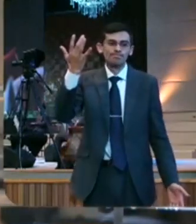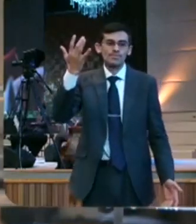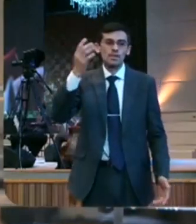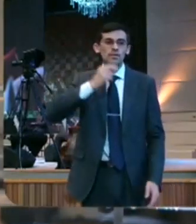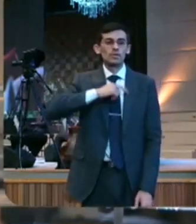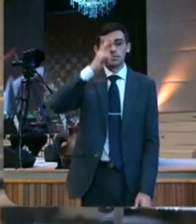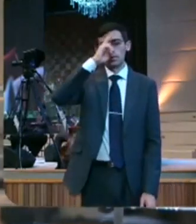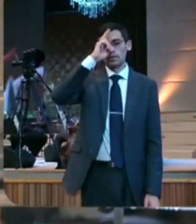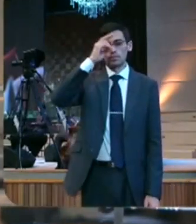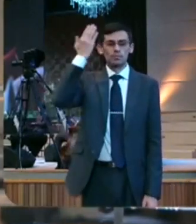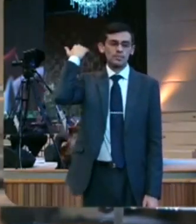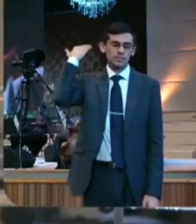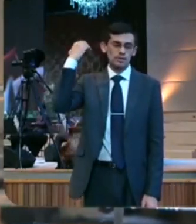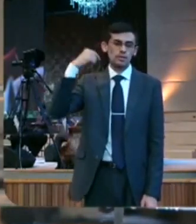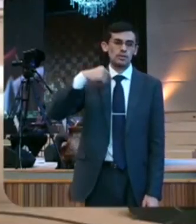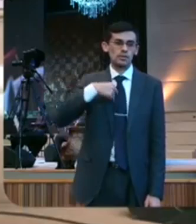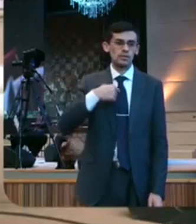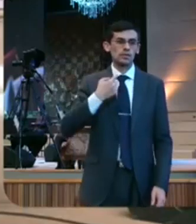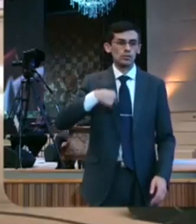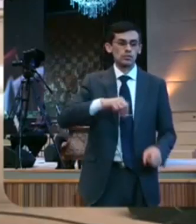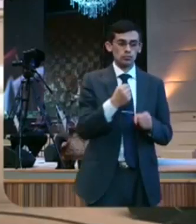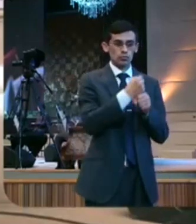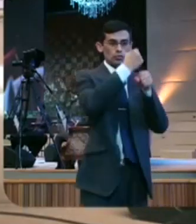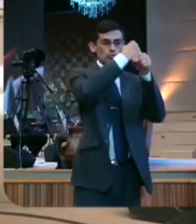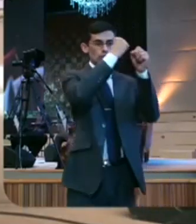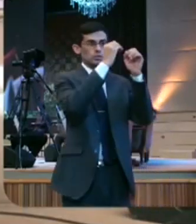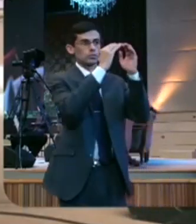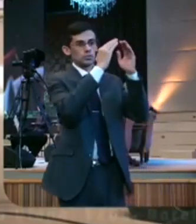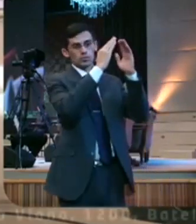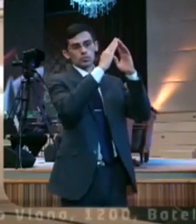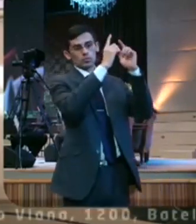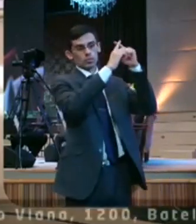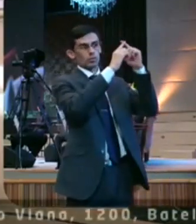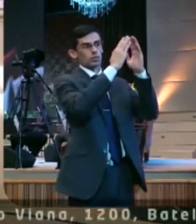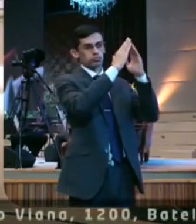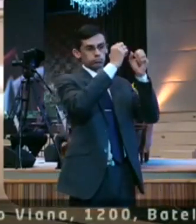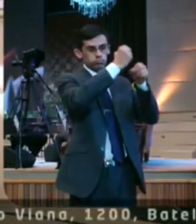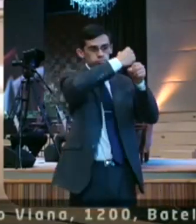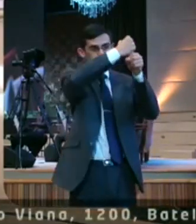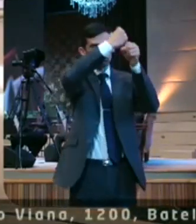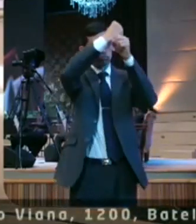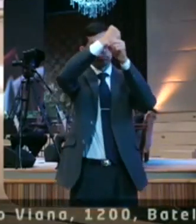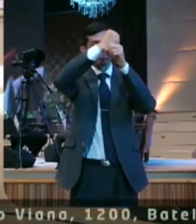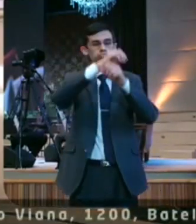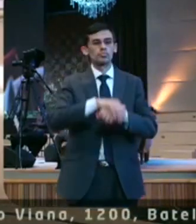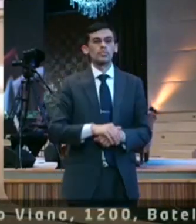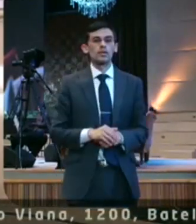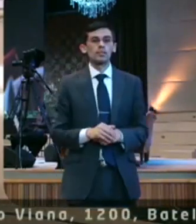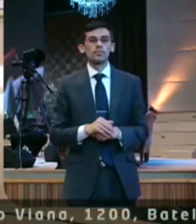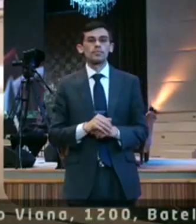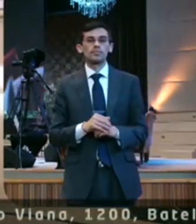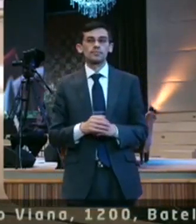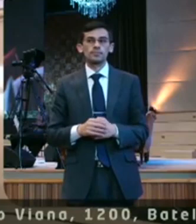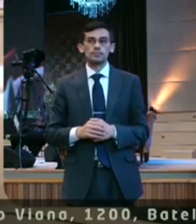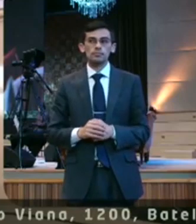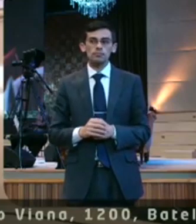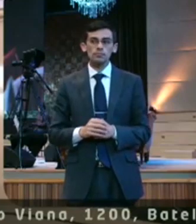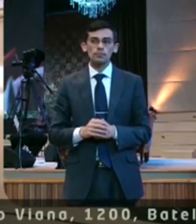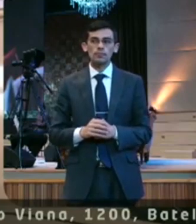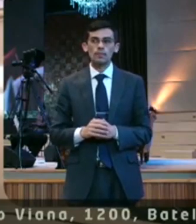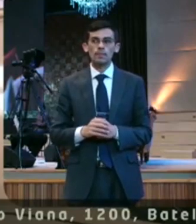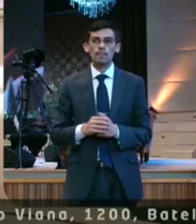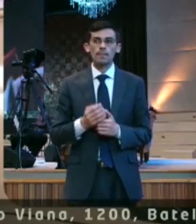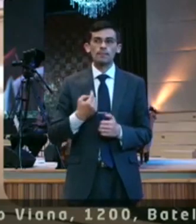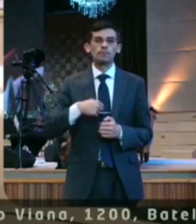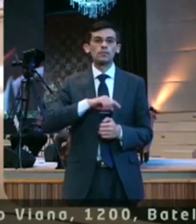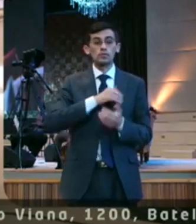Eu me lembro de uma vez aqui, quando a gente estava construindo esse edifício, e a gente